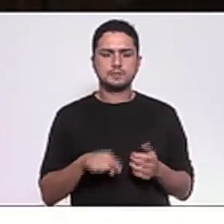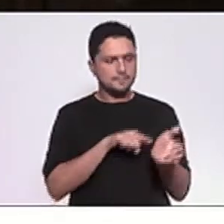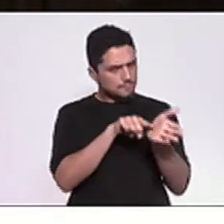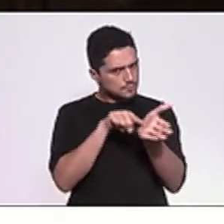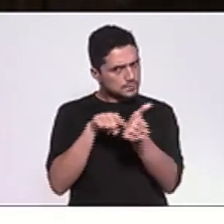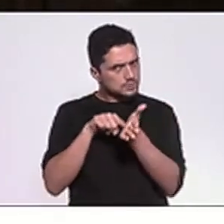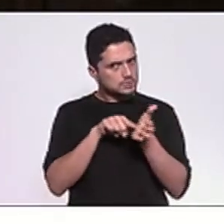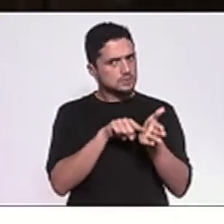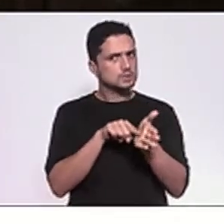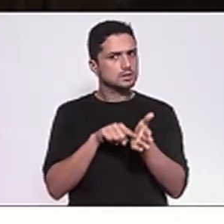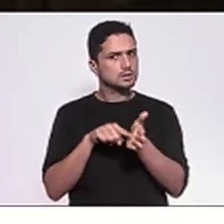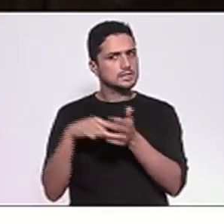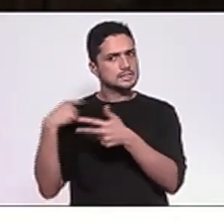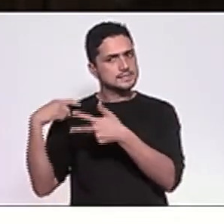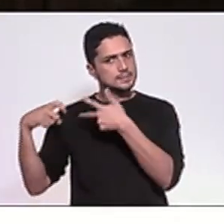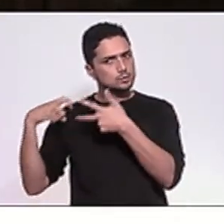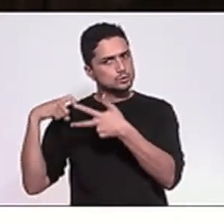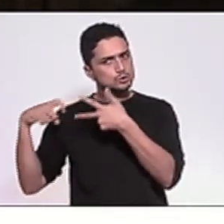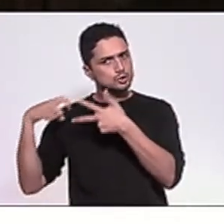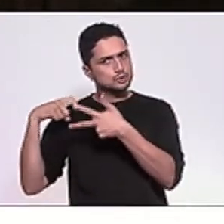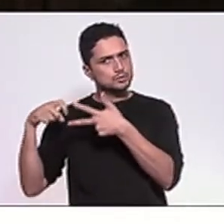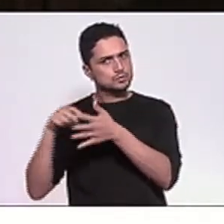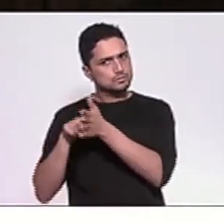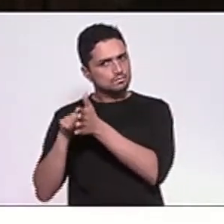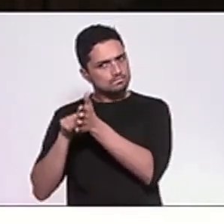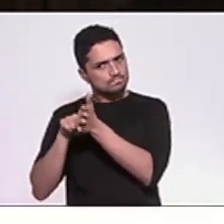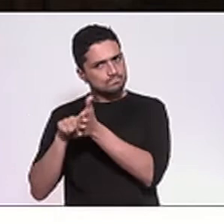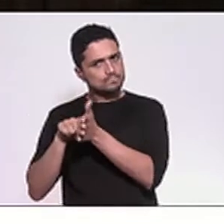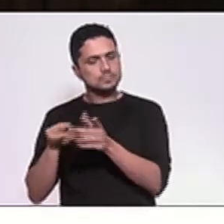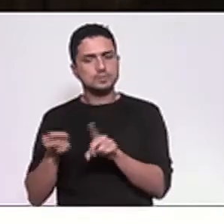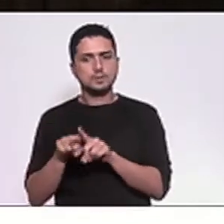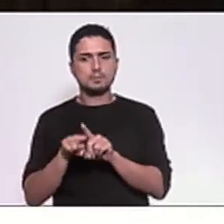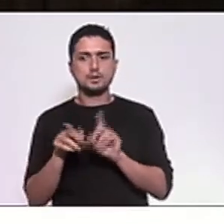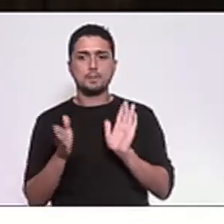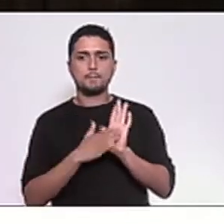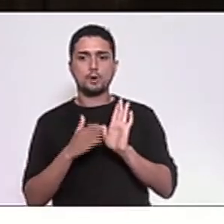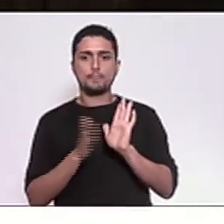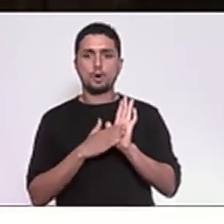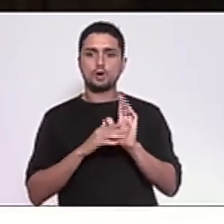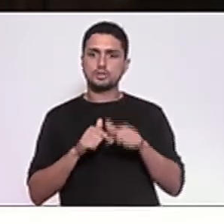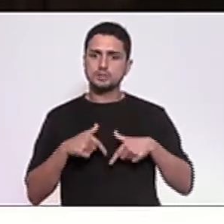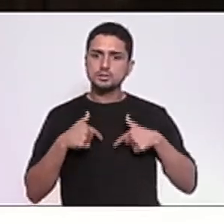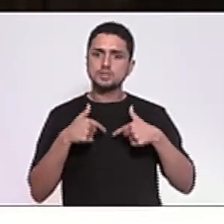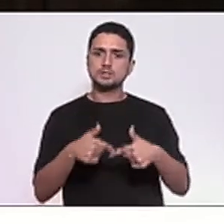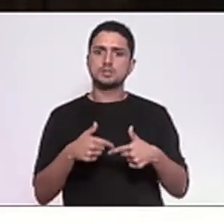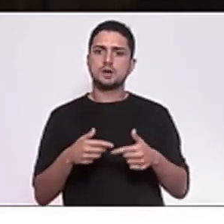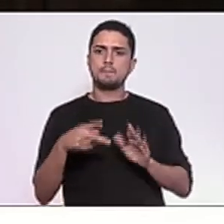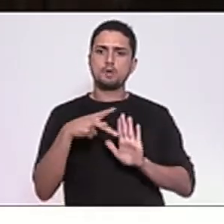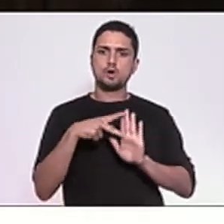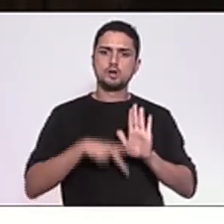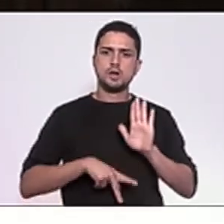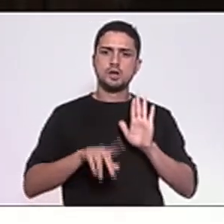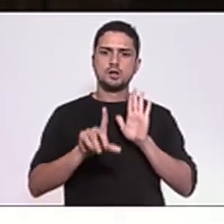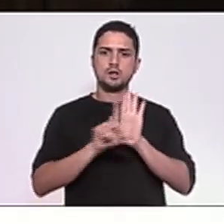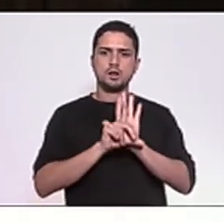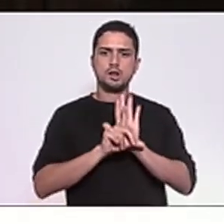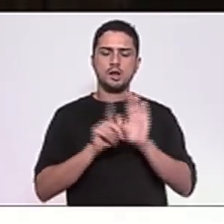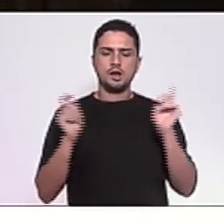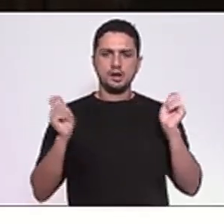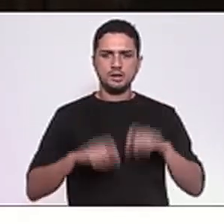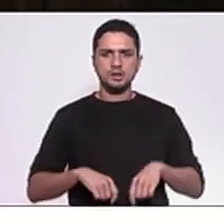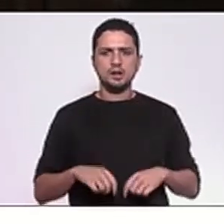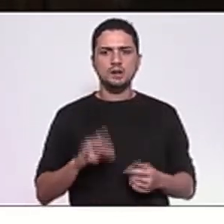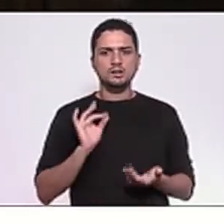de fiscalizar o Poder Executivo, mas também de propor iniciativas, projetos de leis que possam